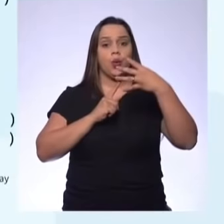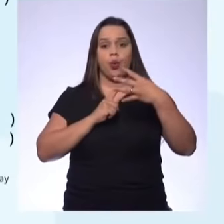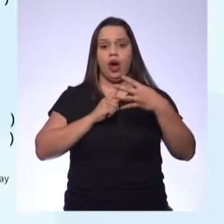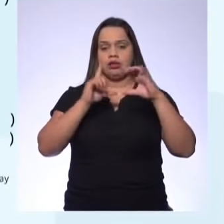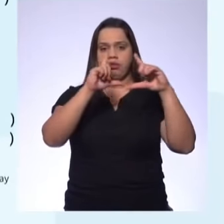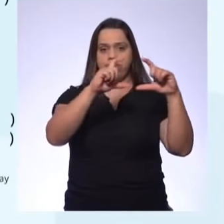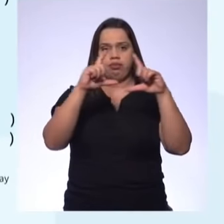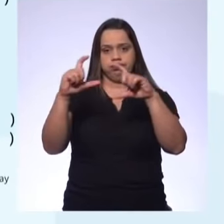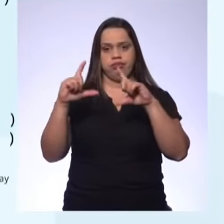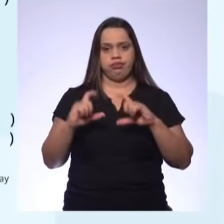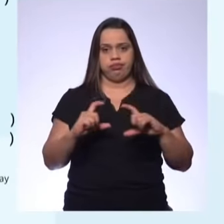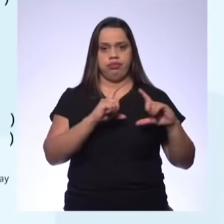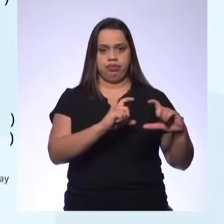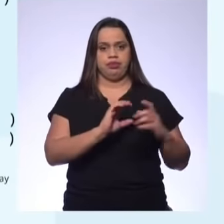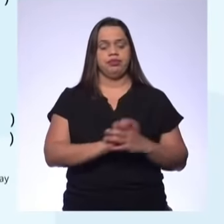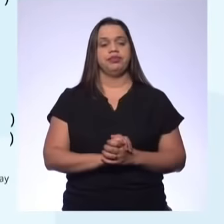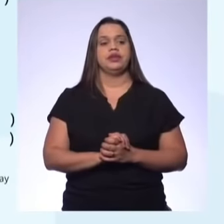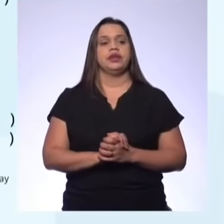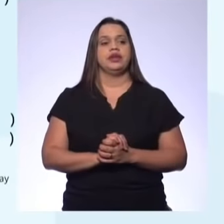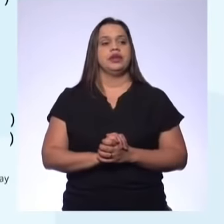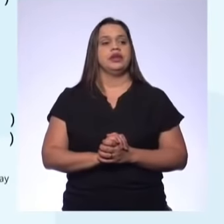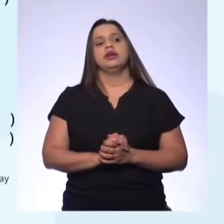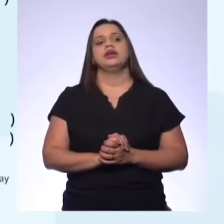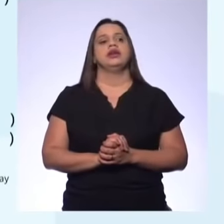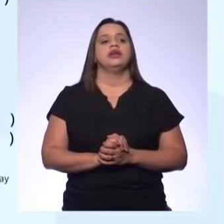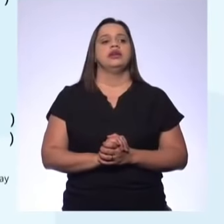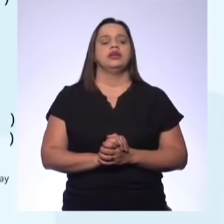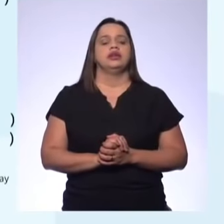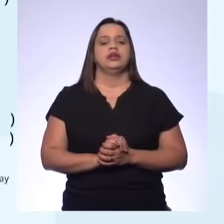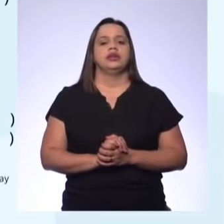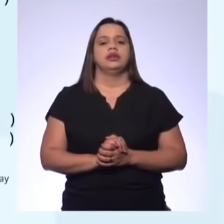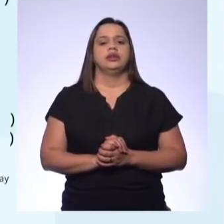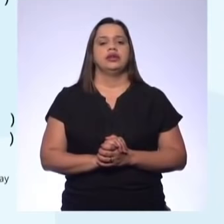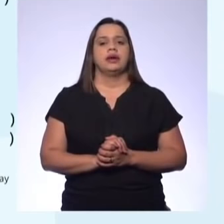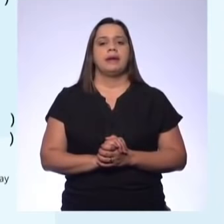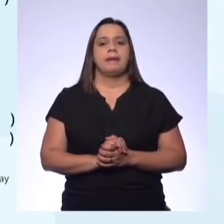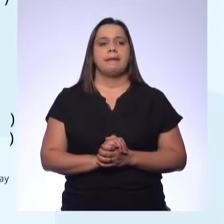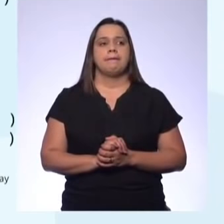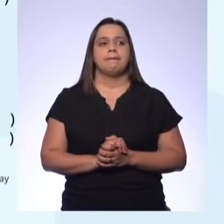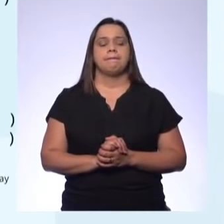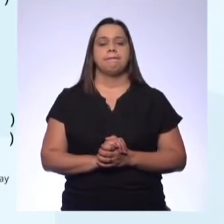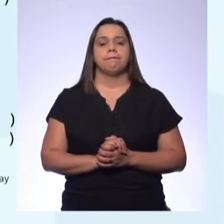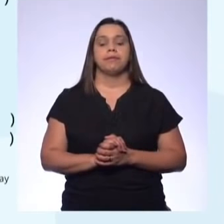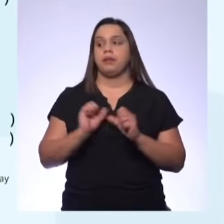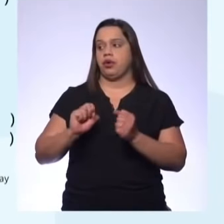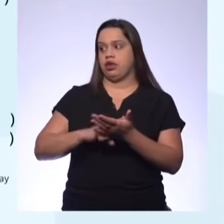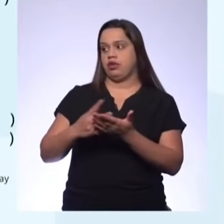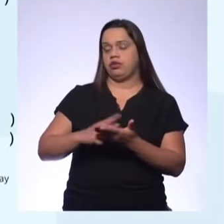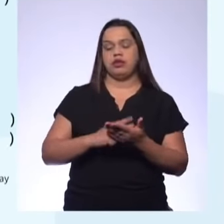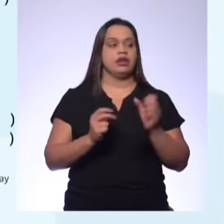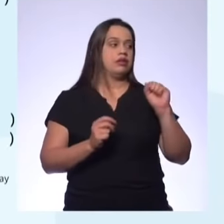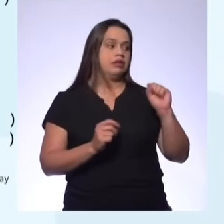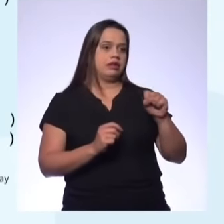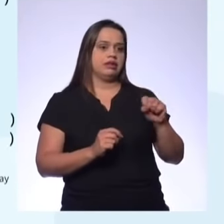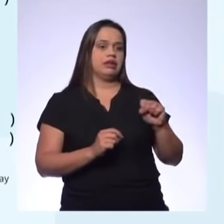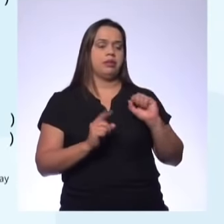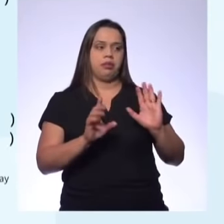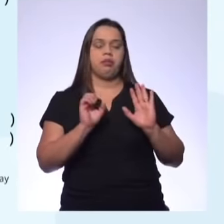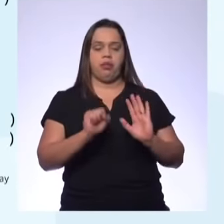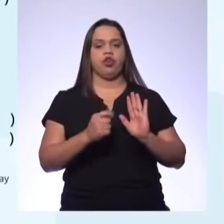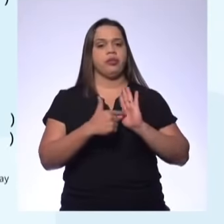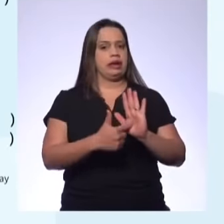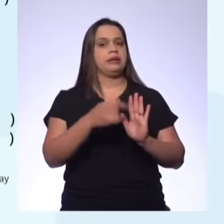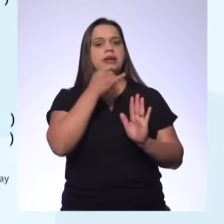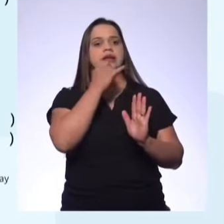imagem tá vendo ali Lady bugs have esportes a aluna vai trazer essa aqui para dar um exemplo